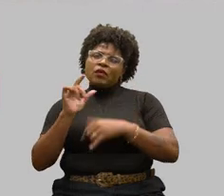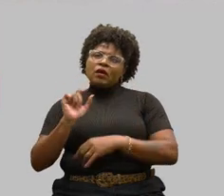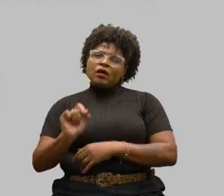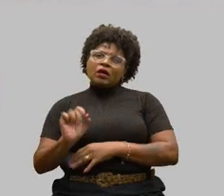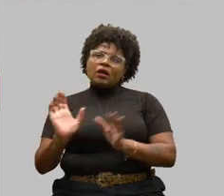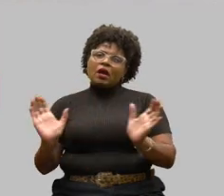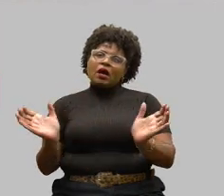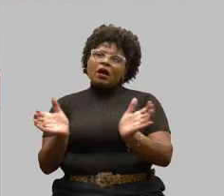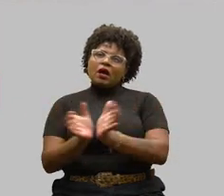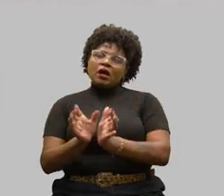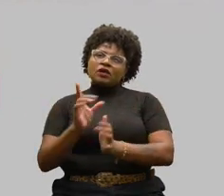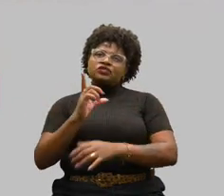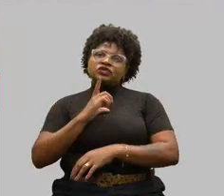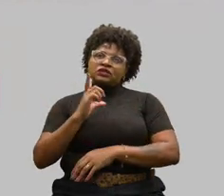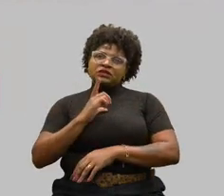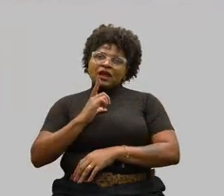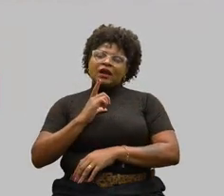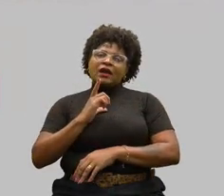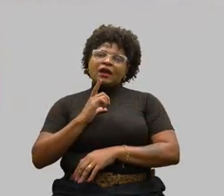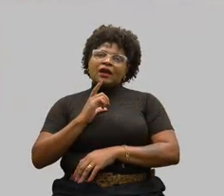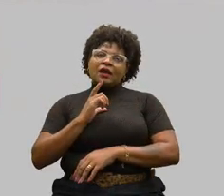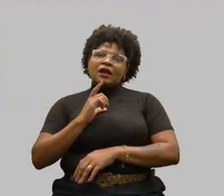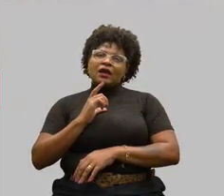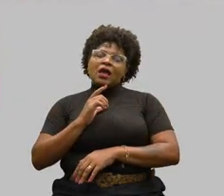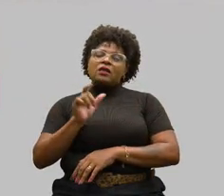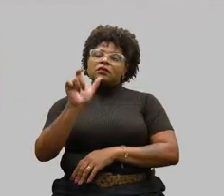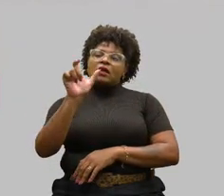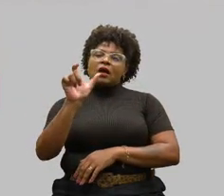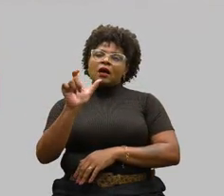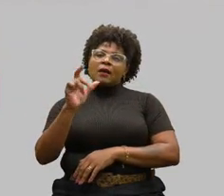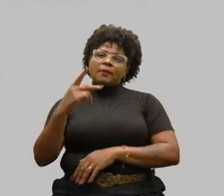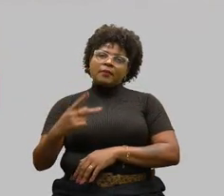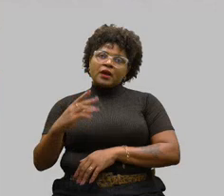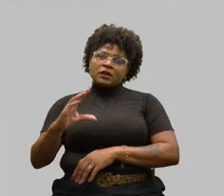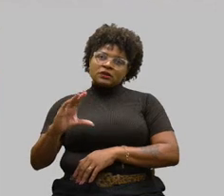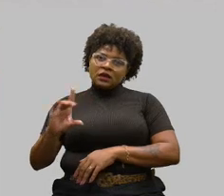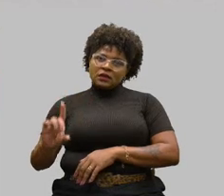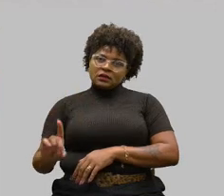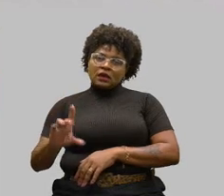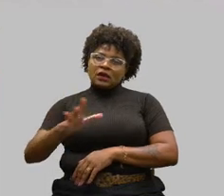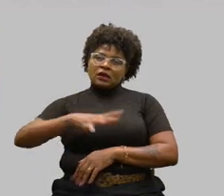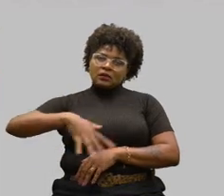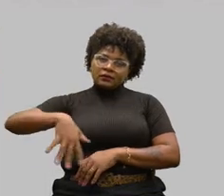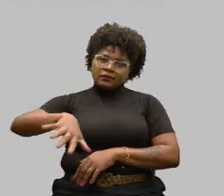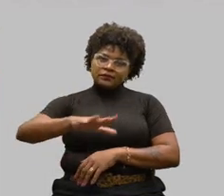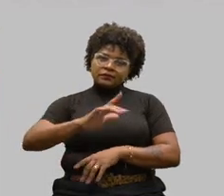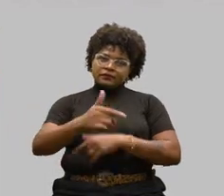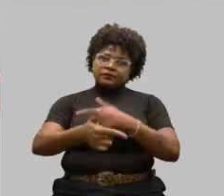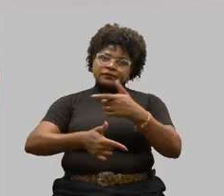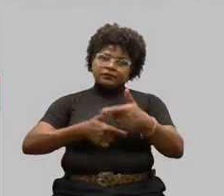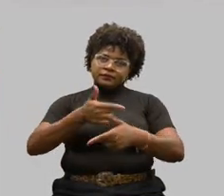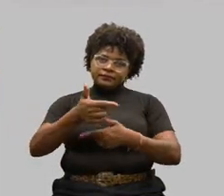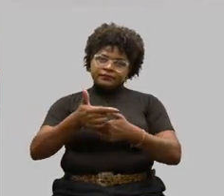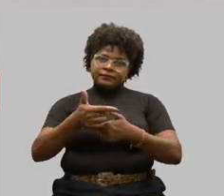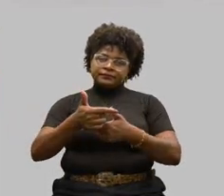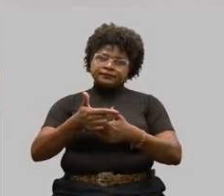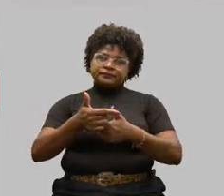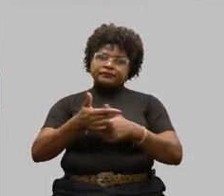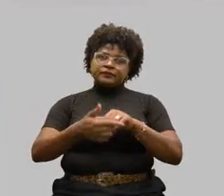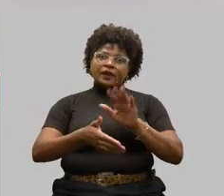a inserção dessa pessoa com deficiência intelectual no mundo do trabalho o programa que a gente desenvolve